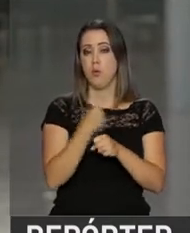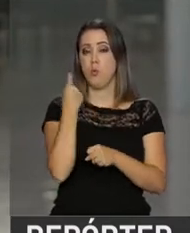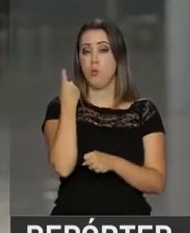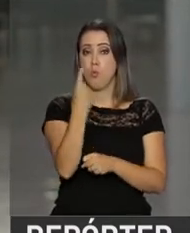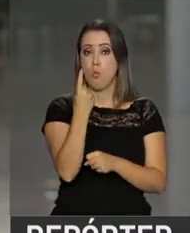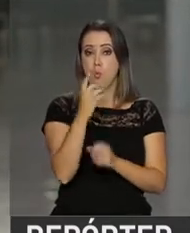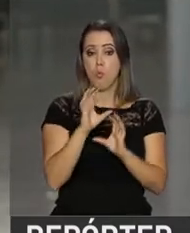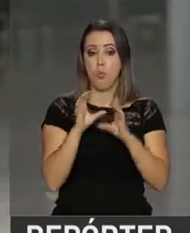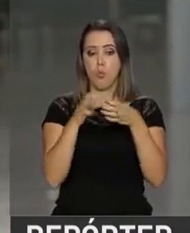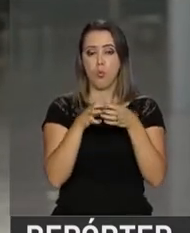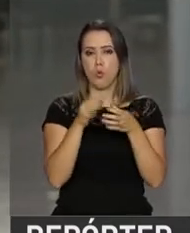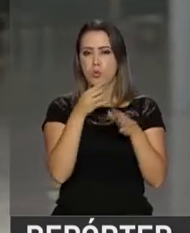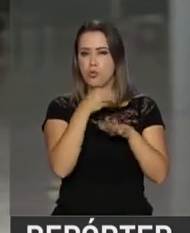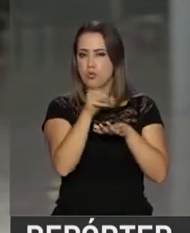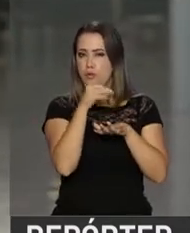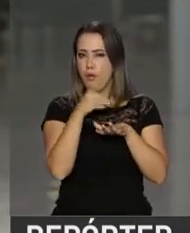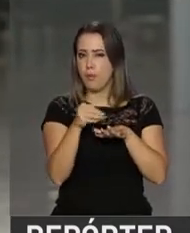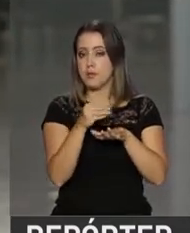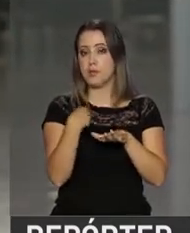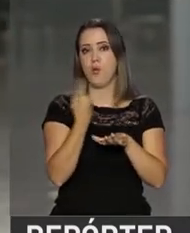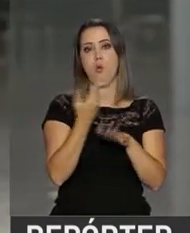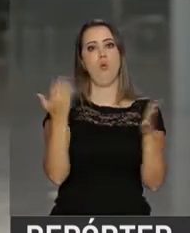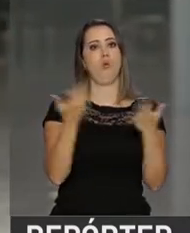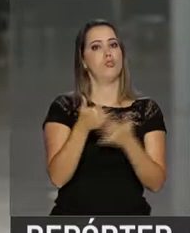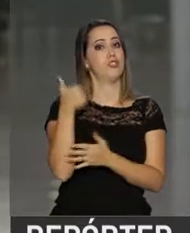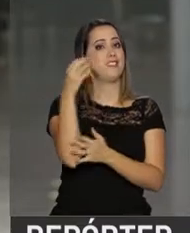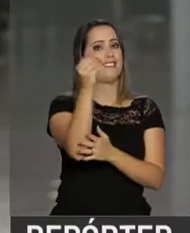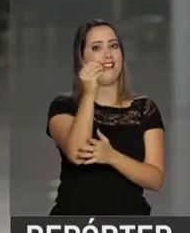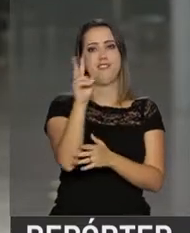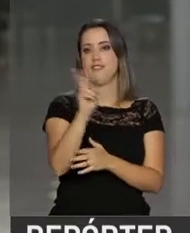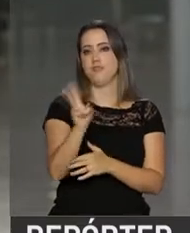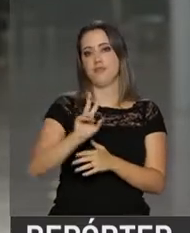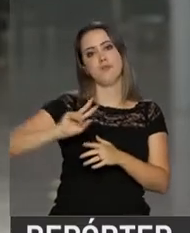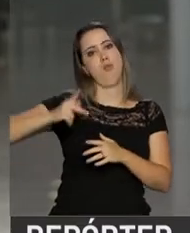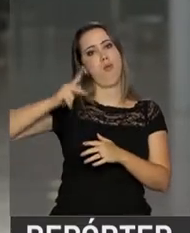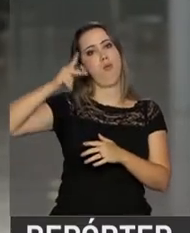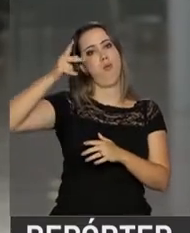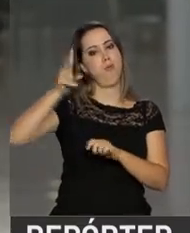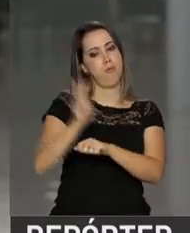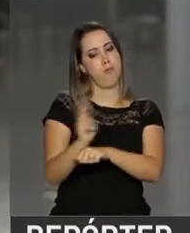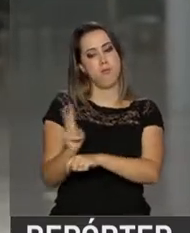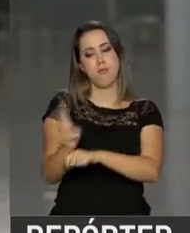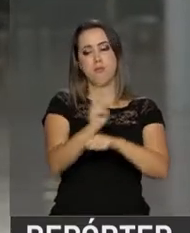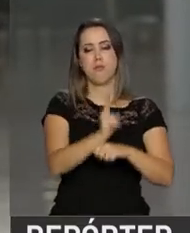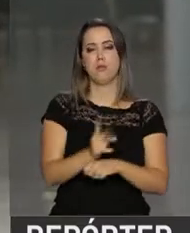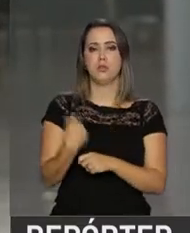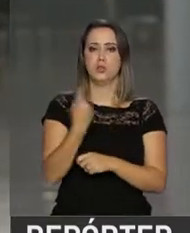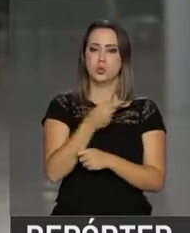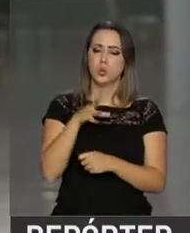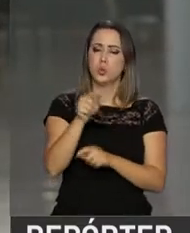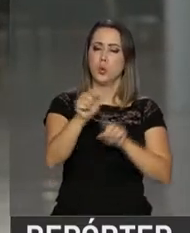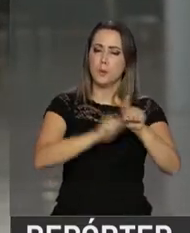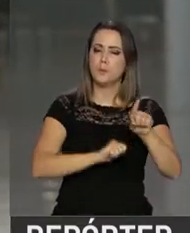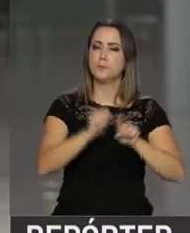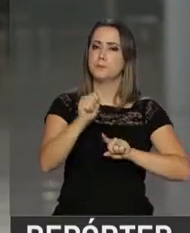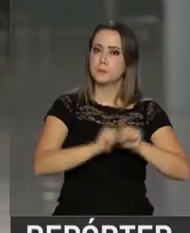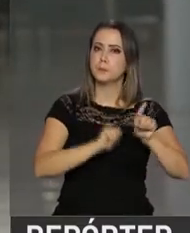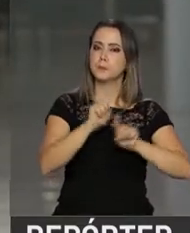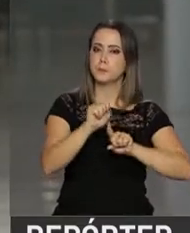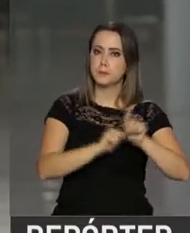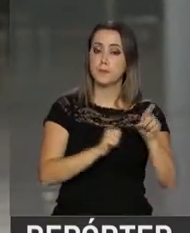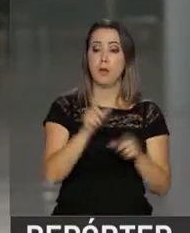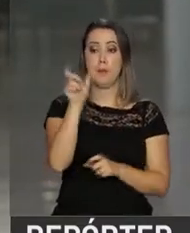base de dados hoje nós trabalhamos com 10 bases de dados e fazemos a revisão pense no todo mês